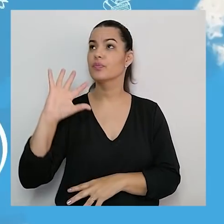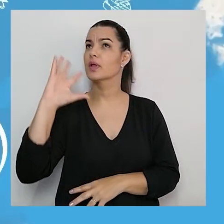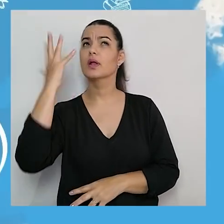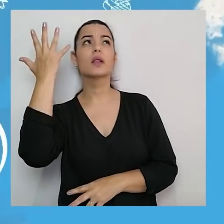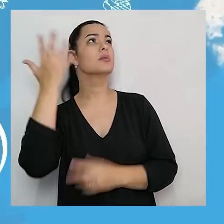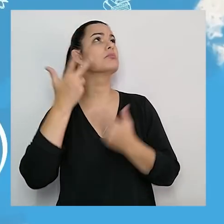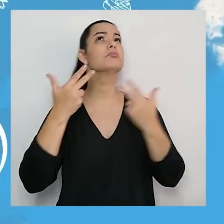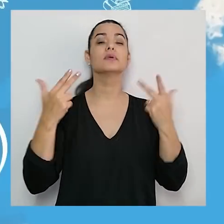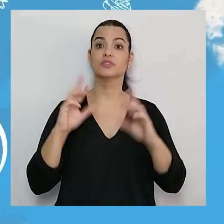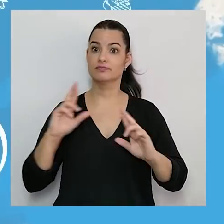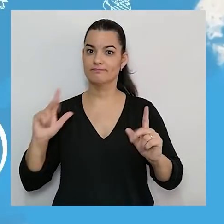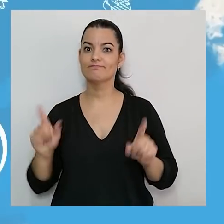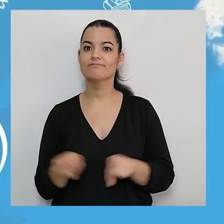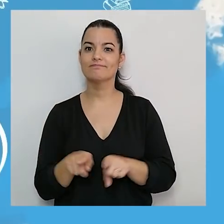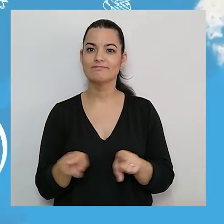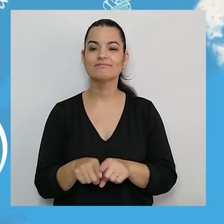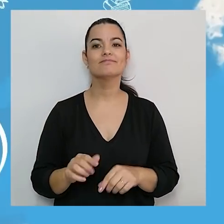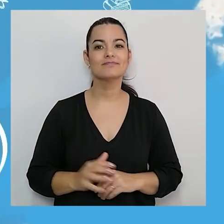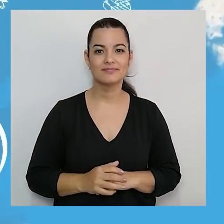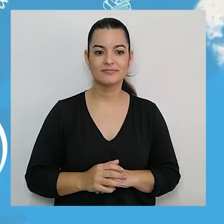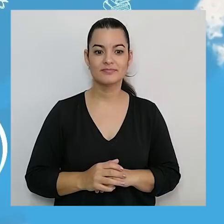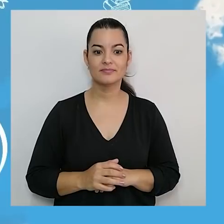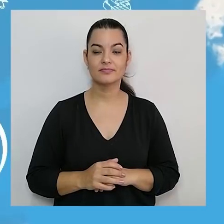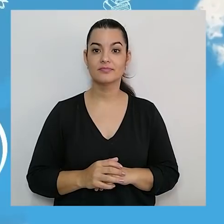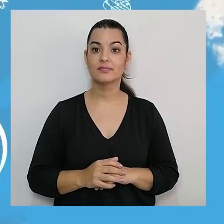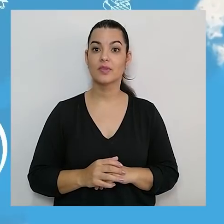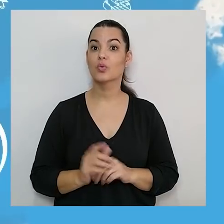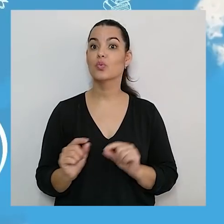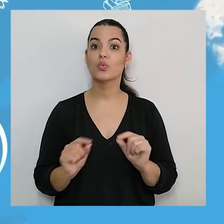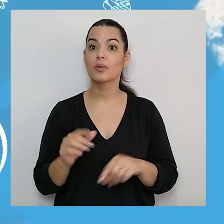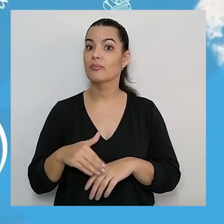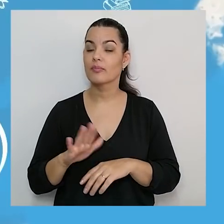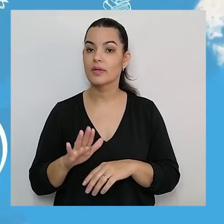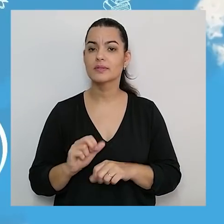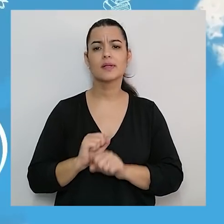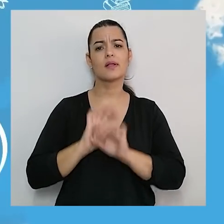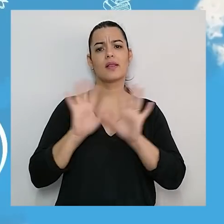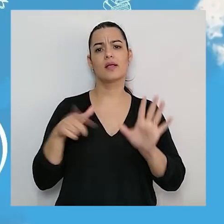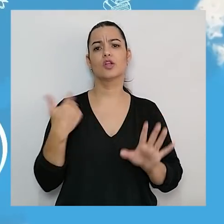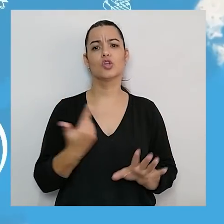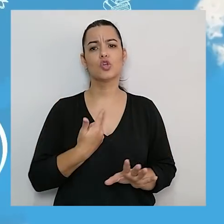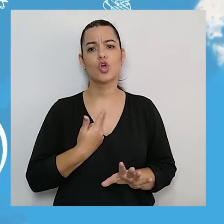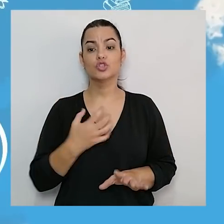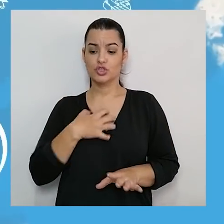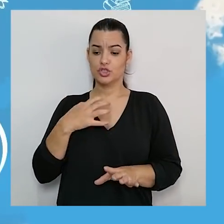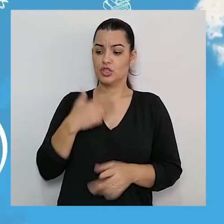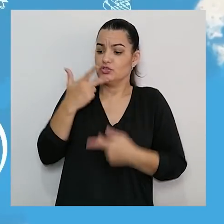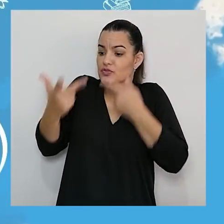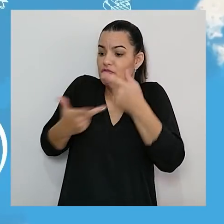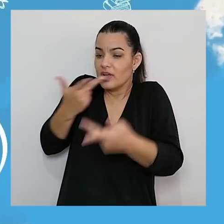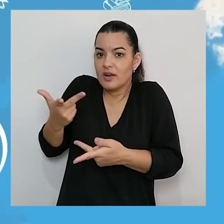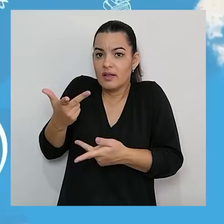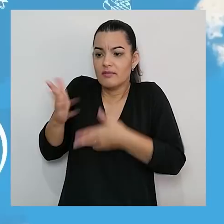clima totalmente diferente. E, turma, é claro que o nosso jeito de falar também